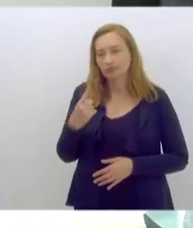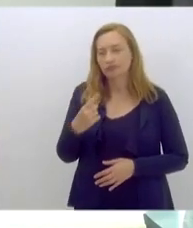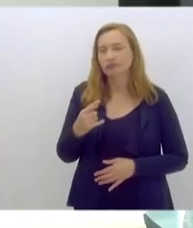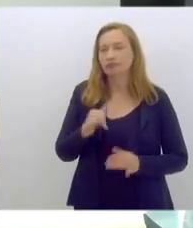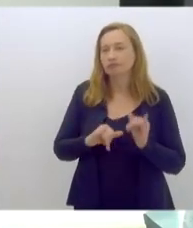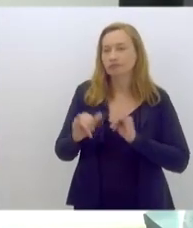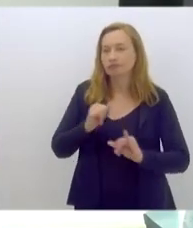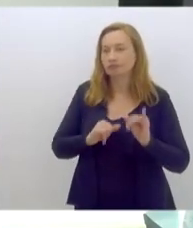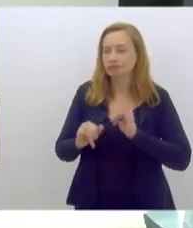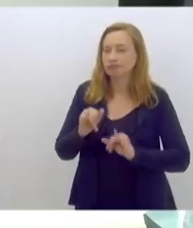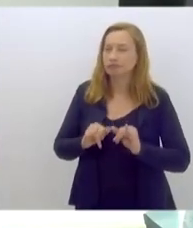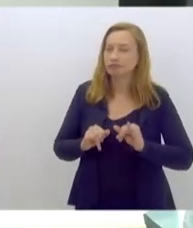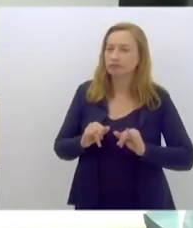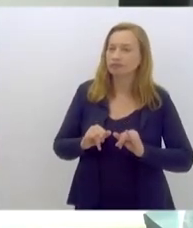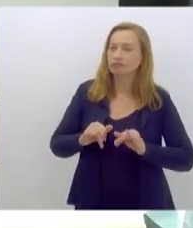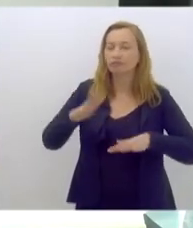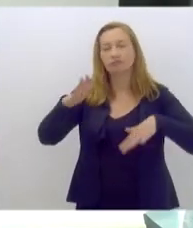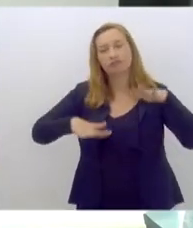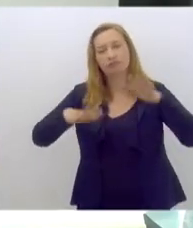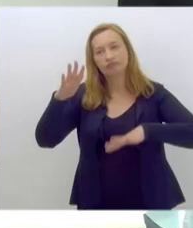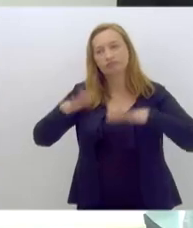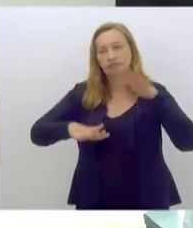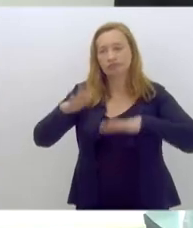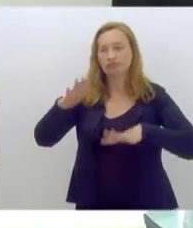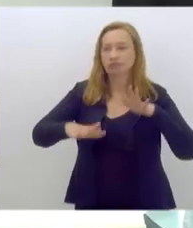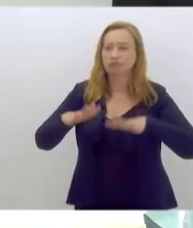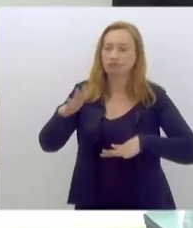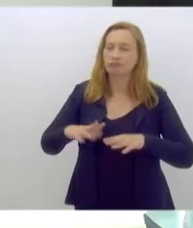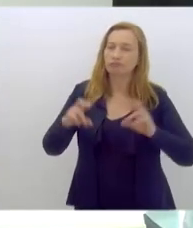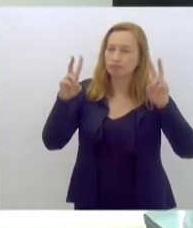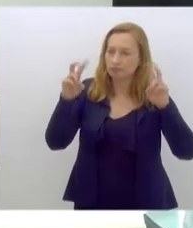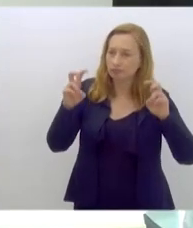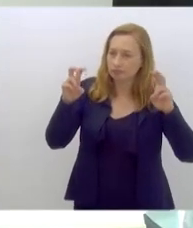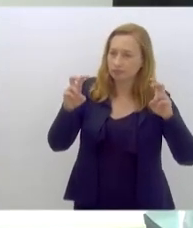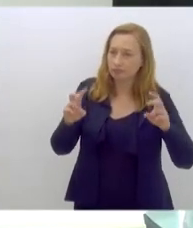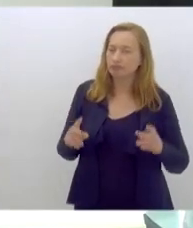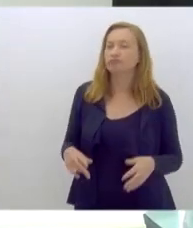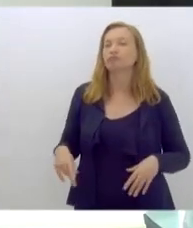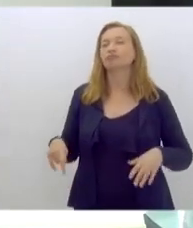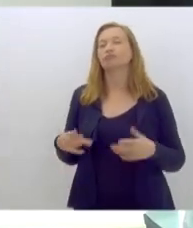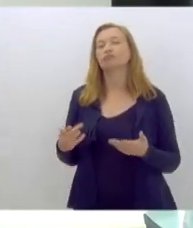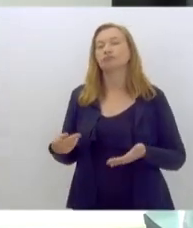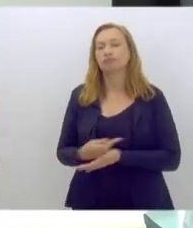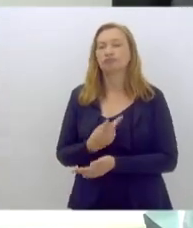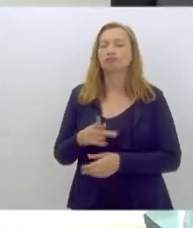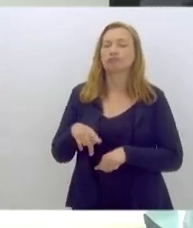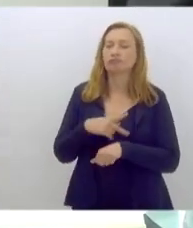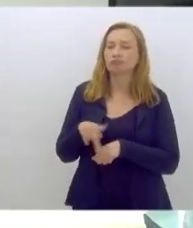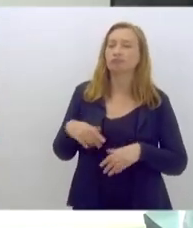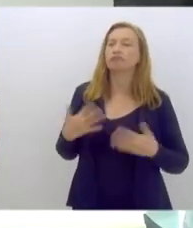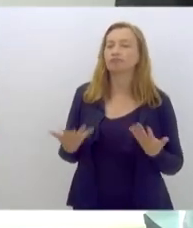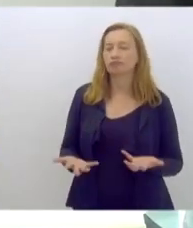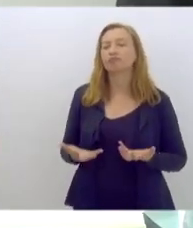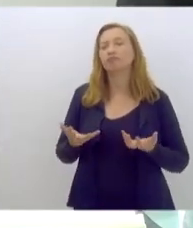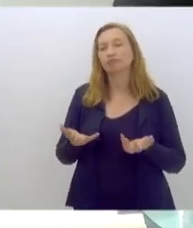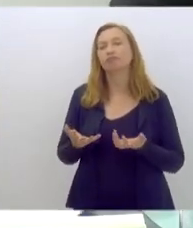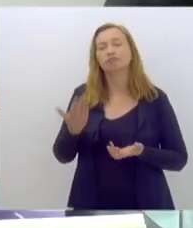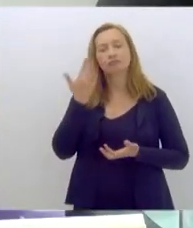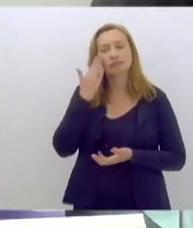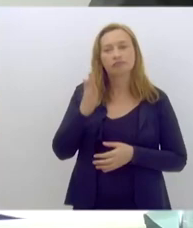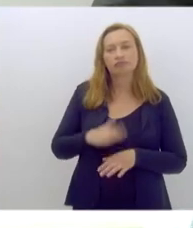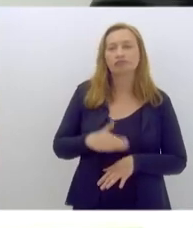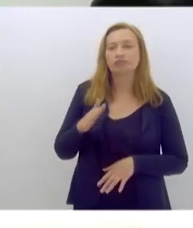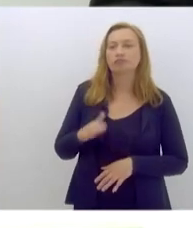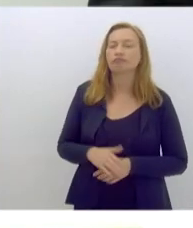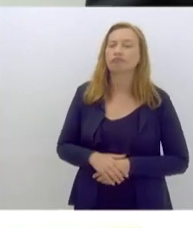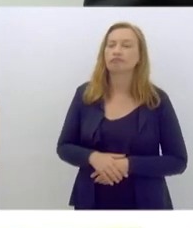muito voláteis porque dependem de situações exteriores ao nosso país Então queria entender um pouco mais